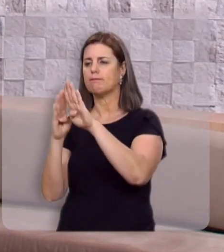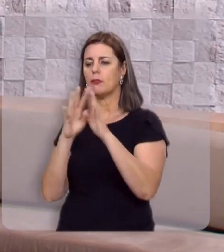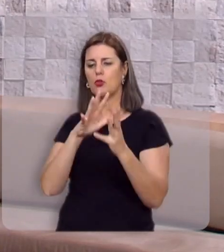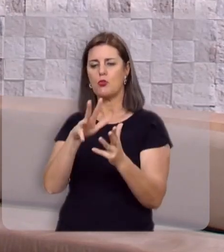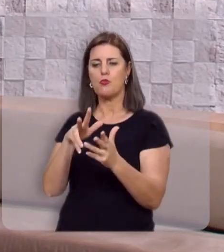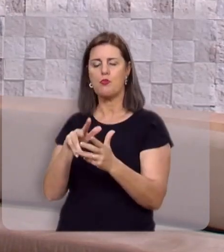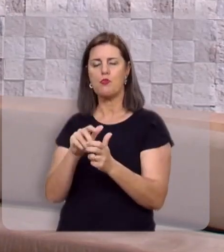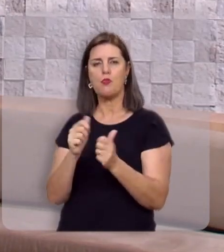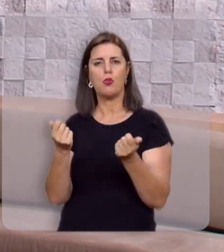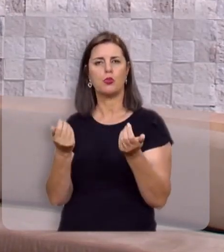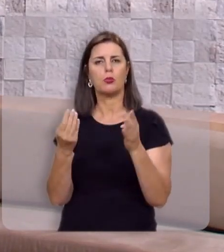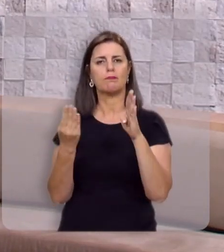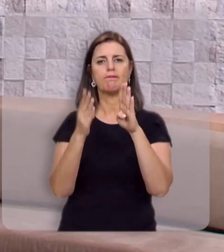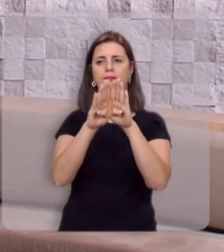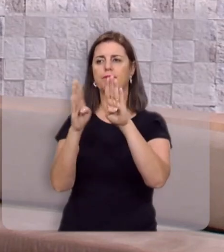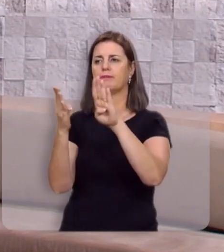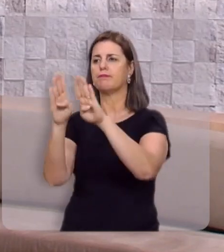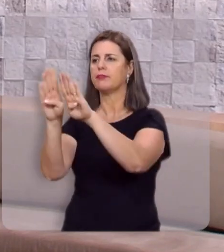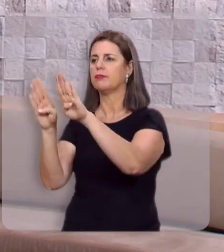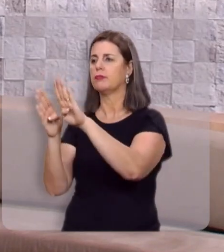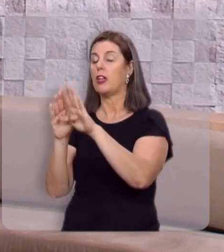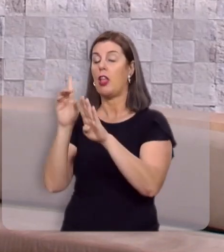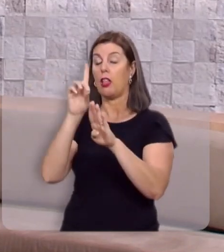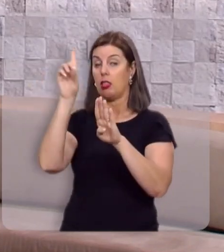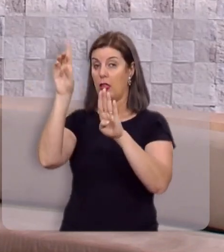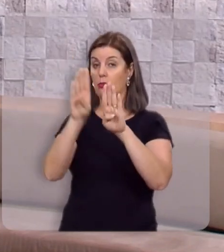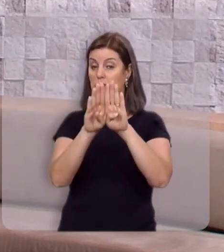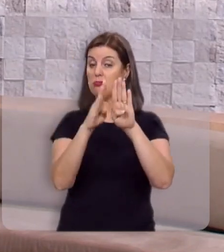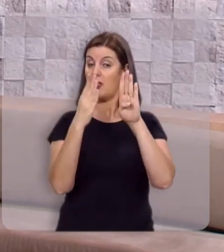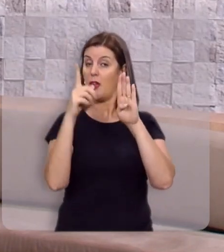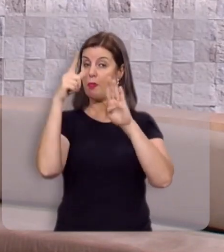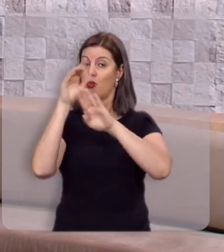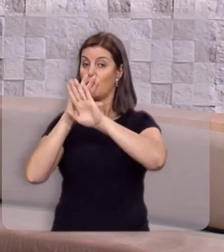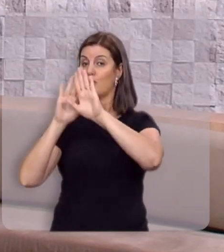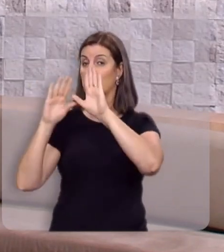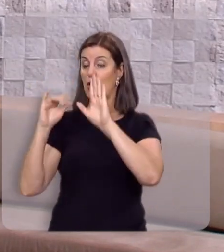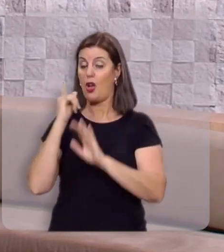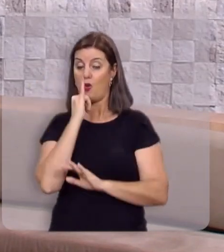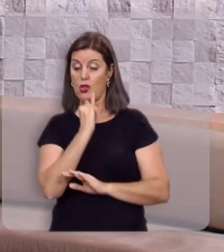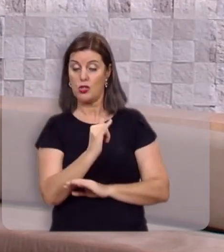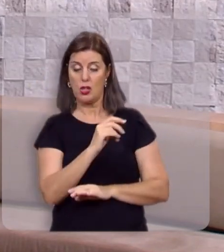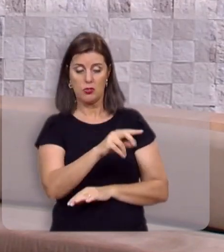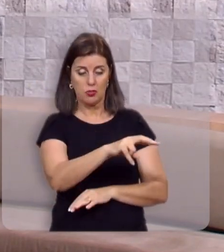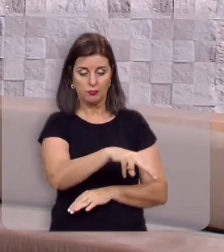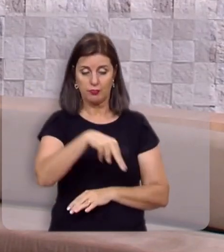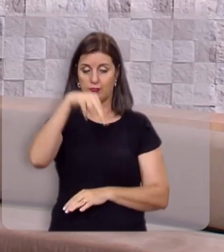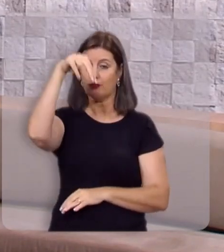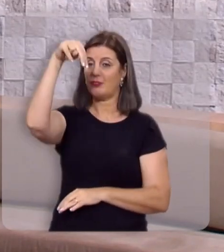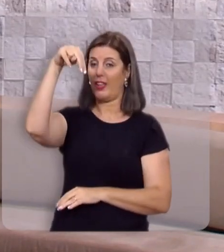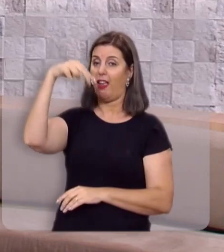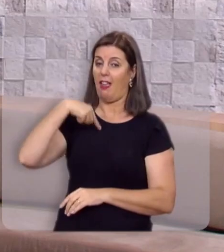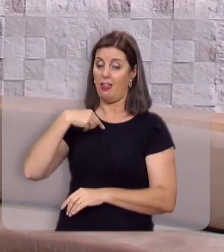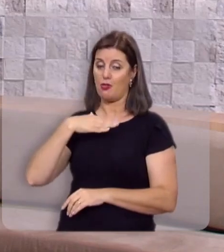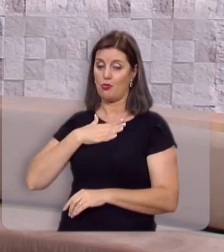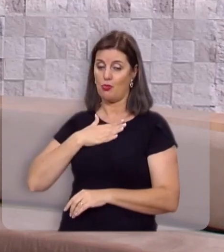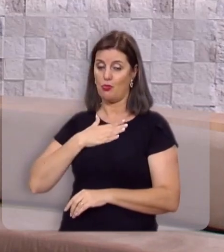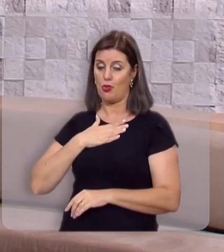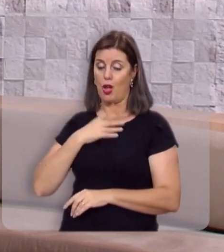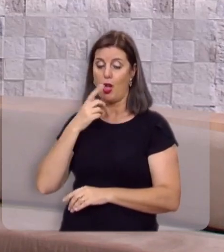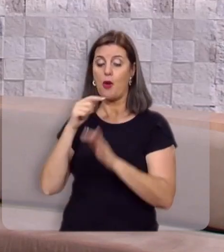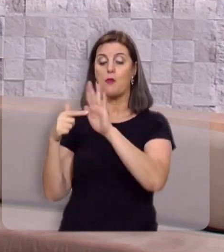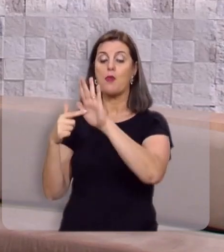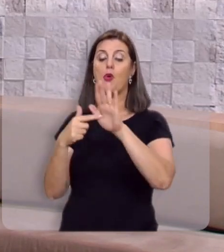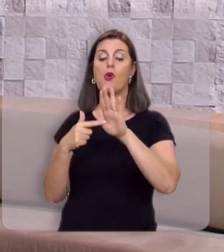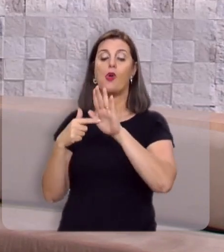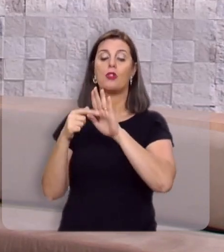para ele. Então, Deus abriu-lhe uma porta no céu e disse: sobe para aqui,